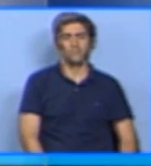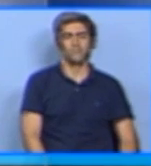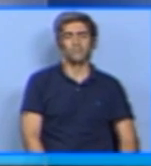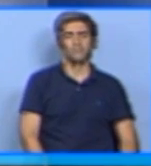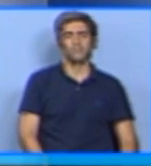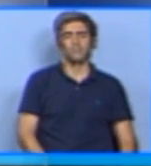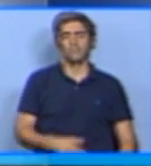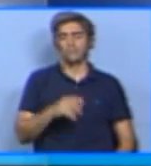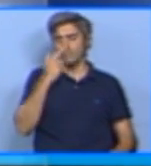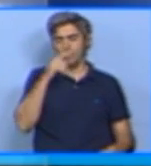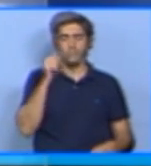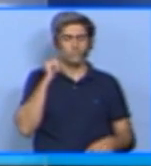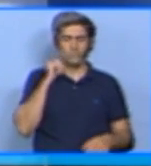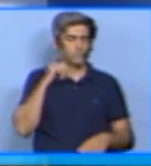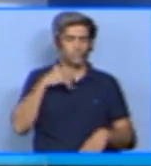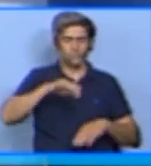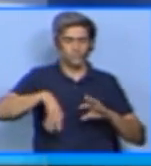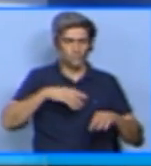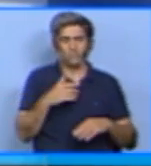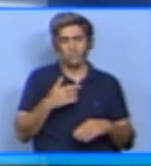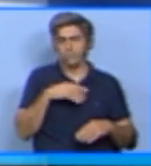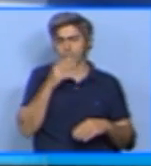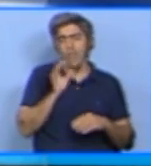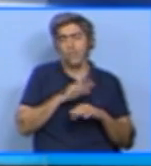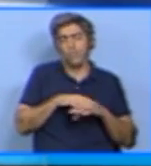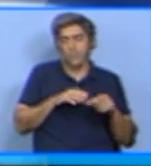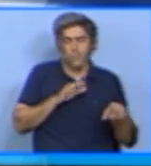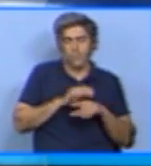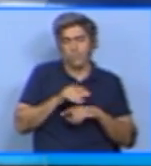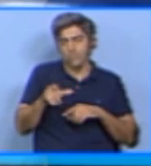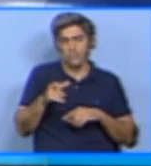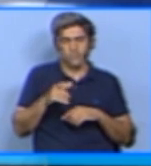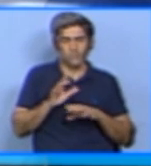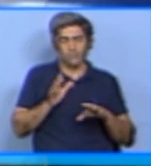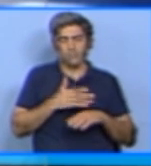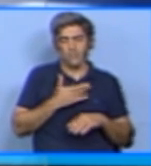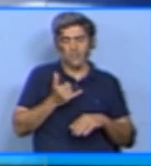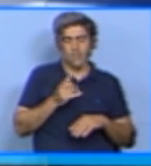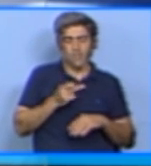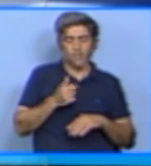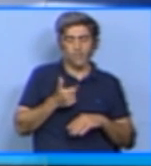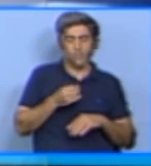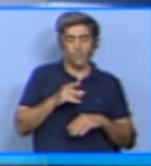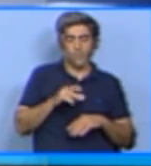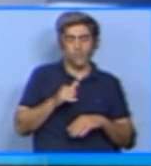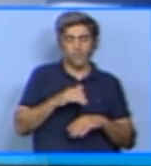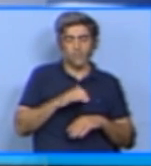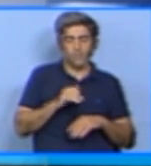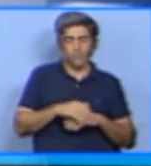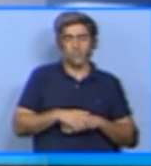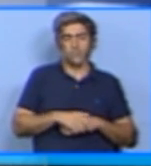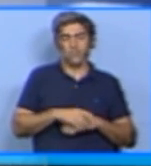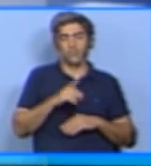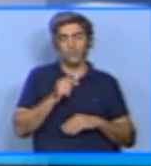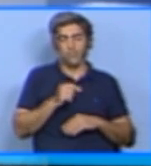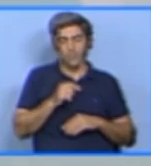passa por cima das pessoas, justifica tudo. Isso é o diabólico. E mais do que querermos aqui figurar o diabólico, o que interessa é